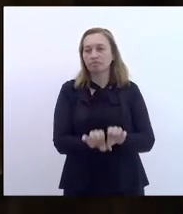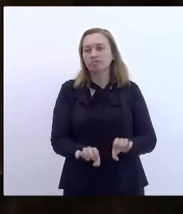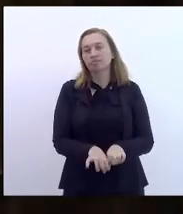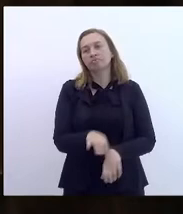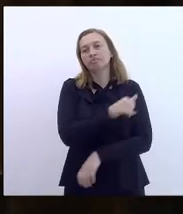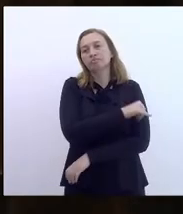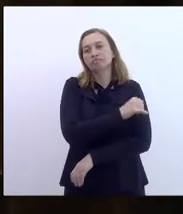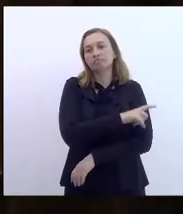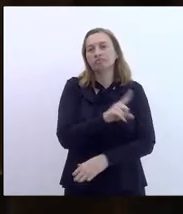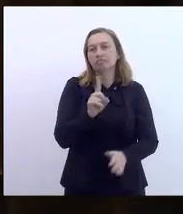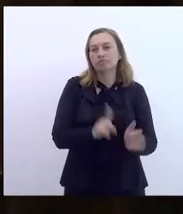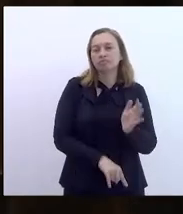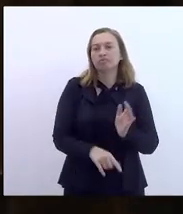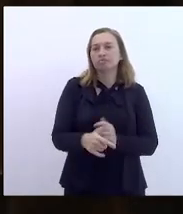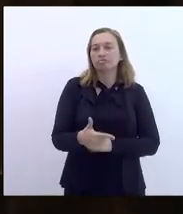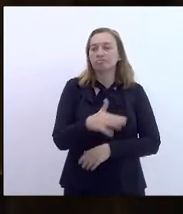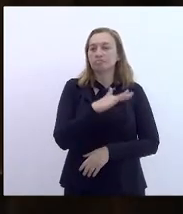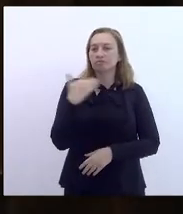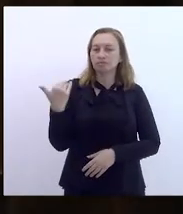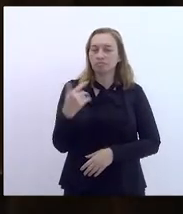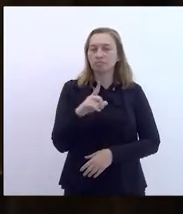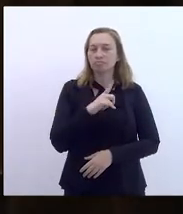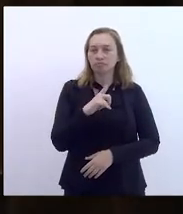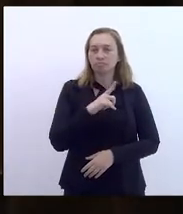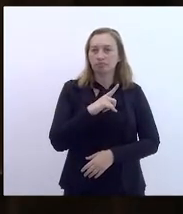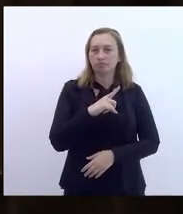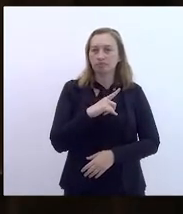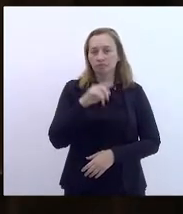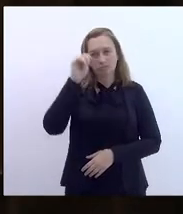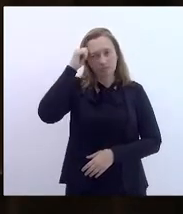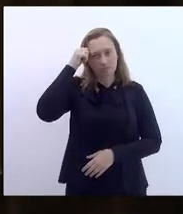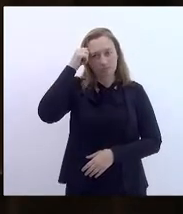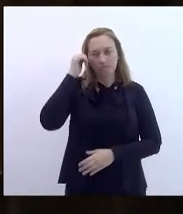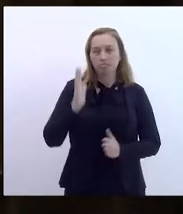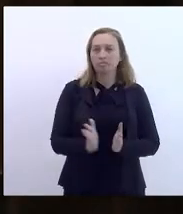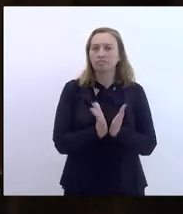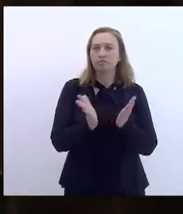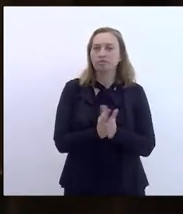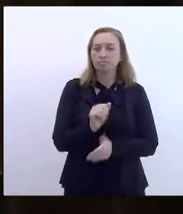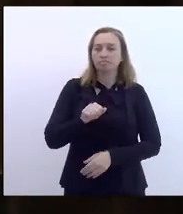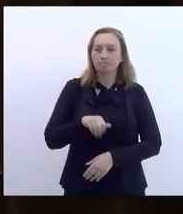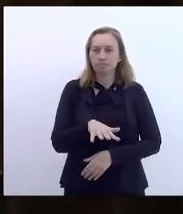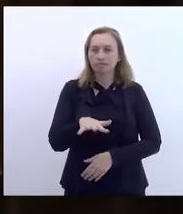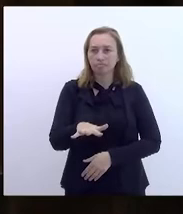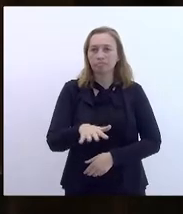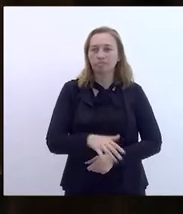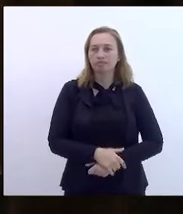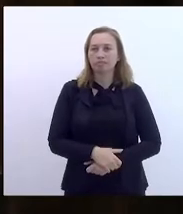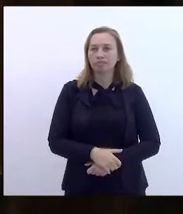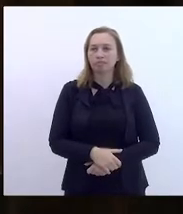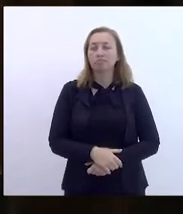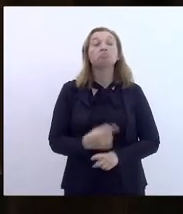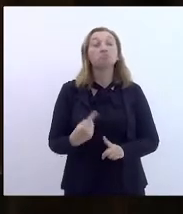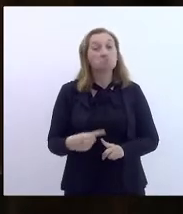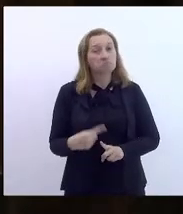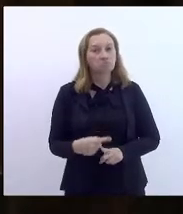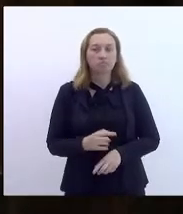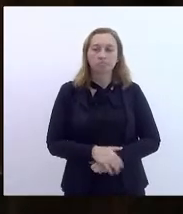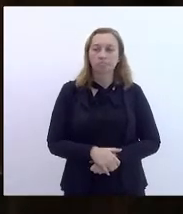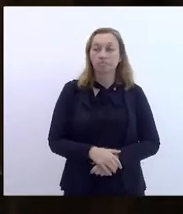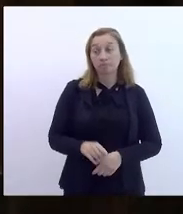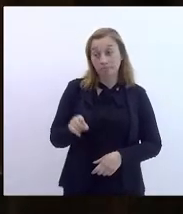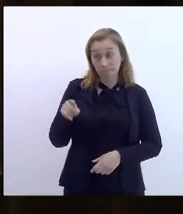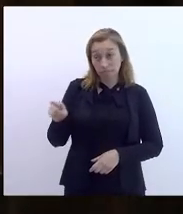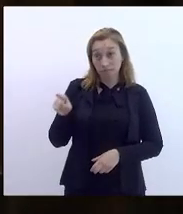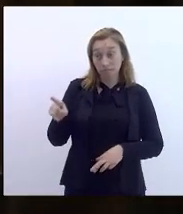Janeiro menos vítimas nós temos de negros pobres favelados é porque porque